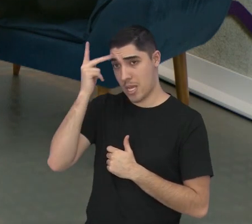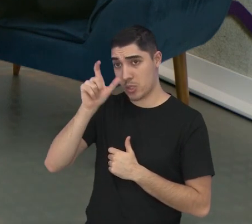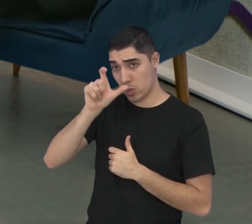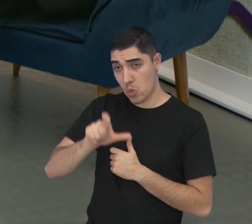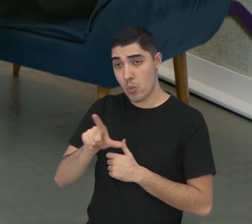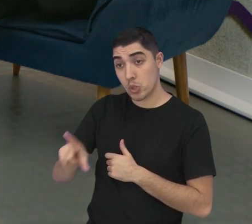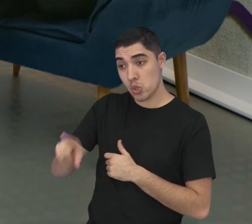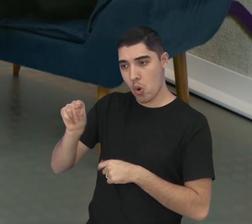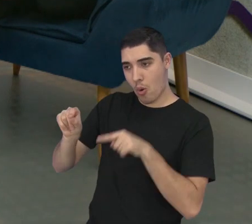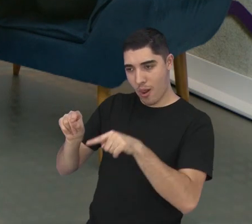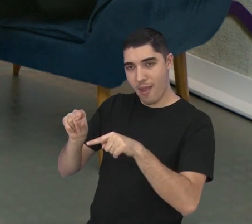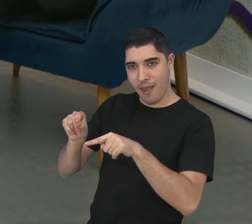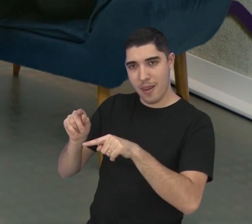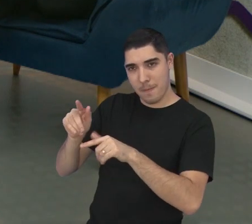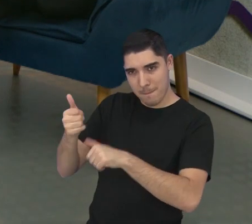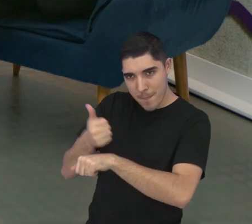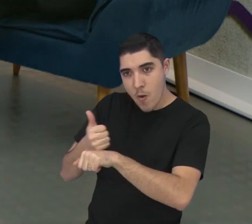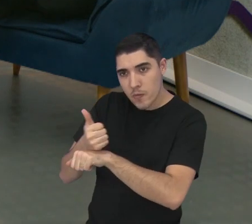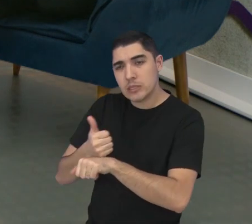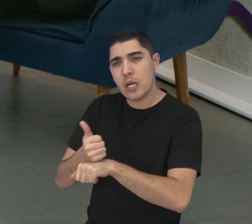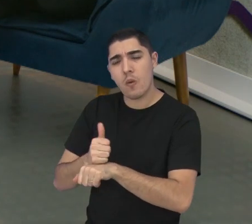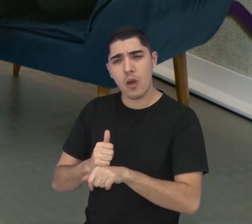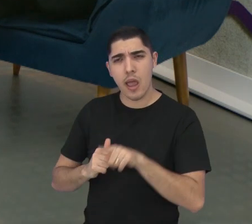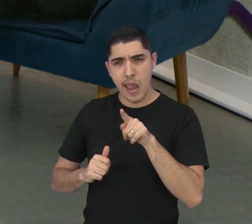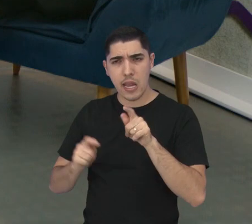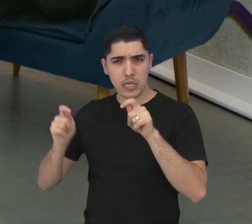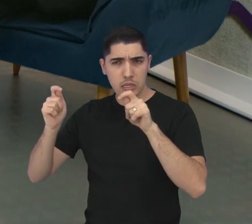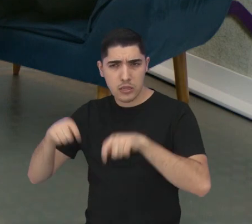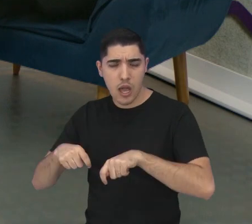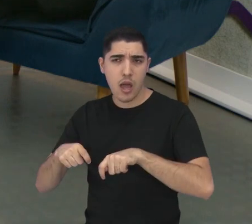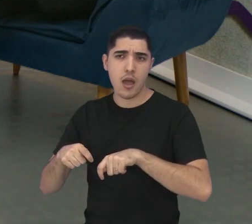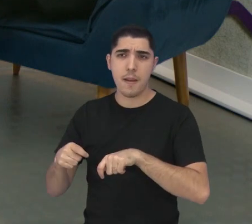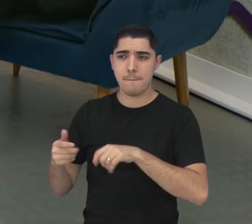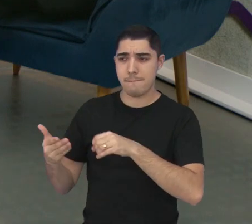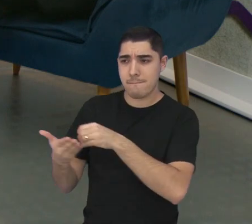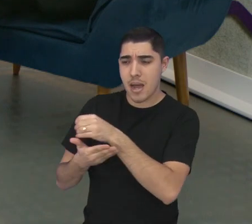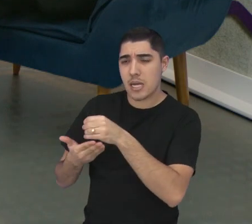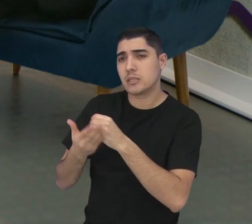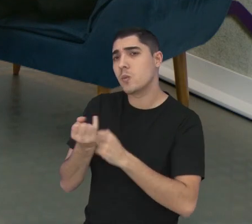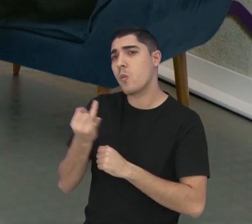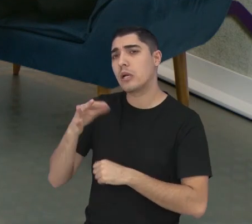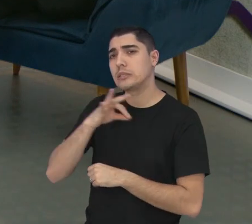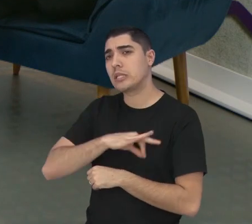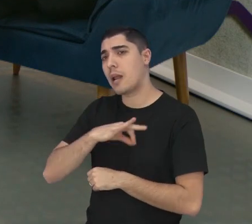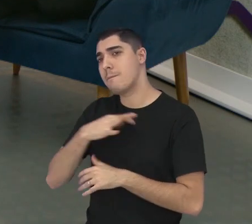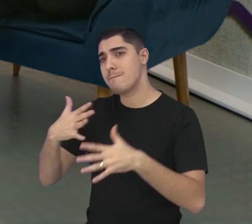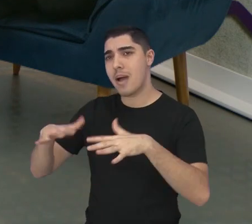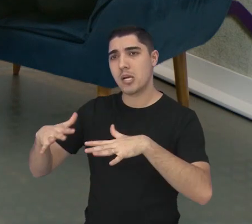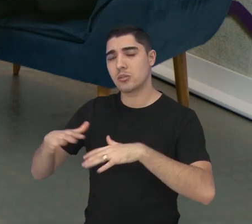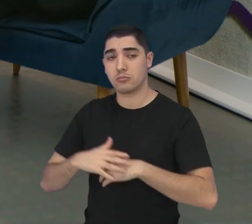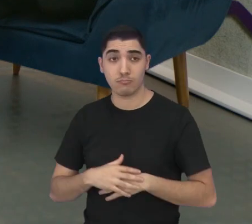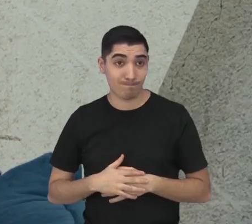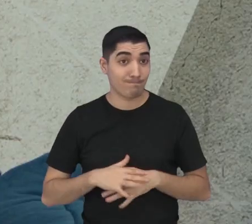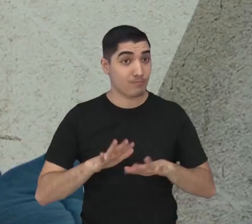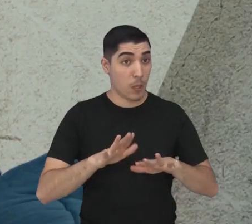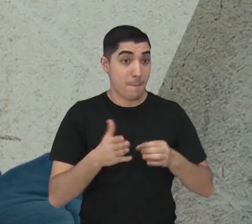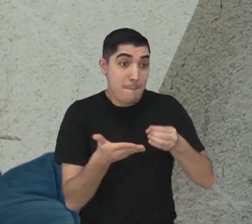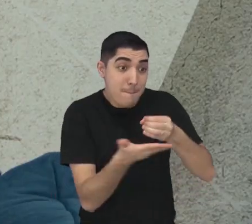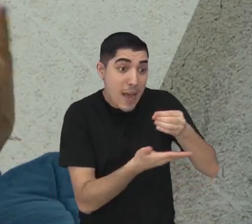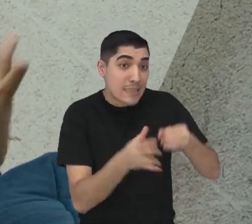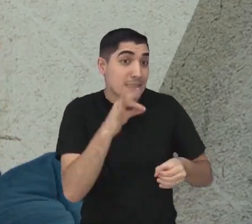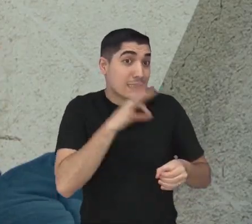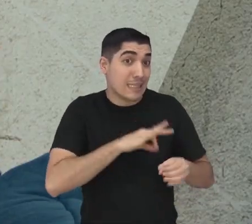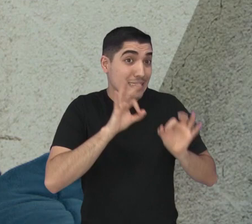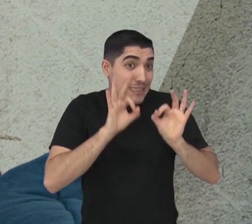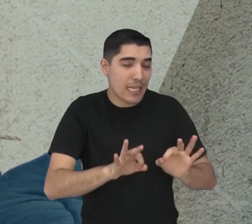quem escolheu o serviço social como profissão, tem como dar uma base de piso salarial? Olha, não tem como